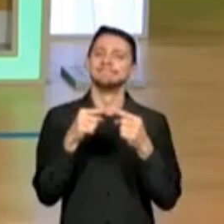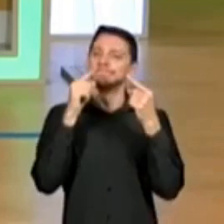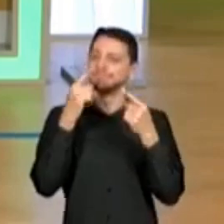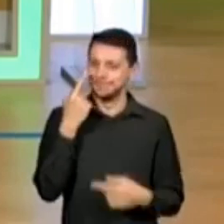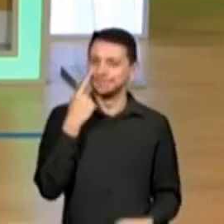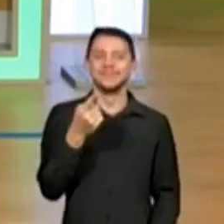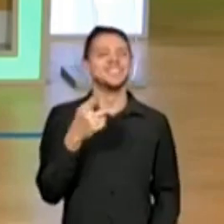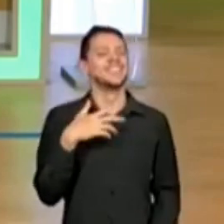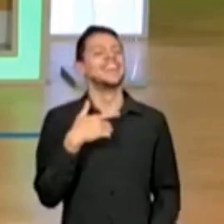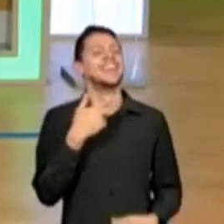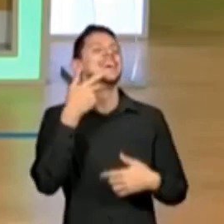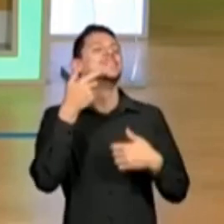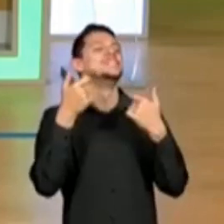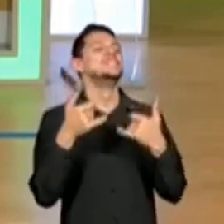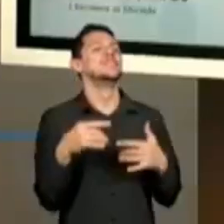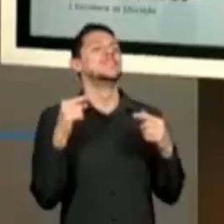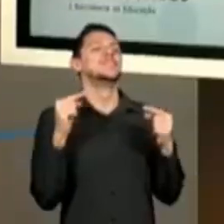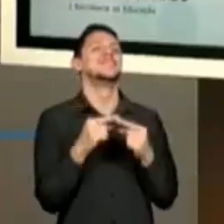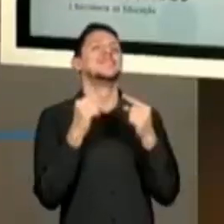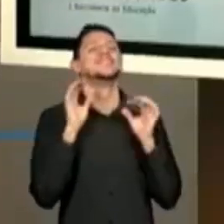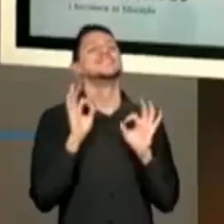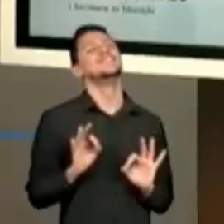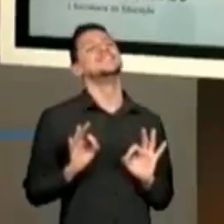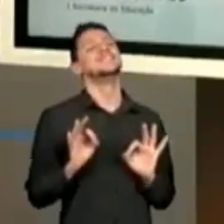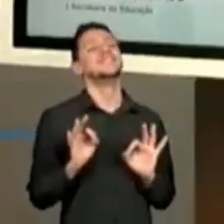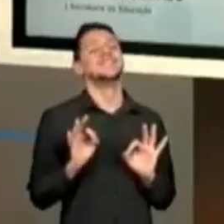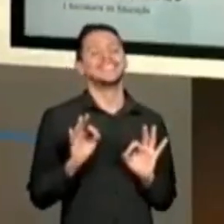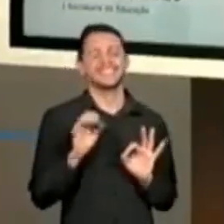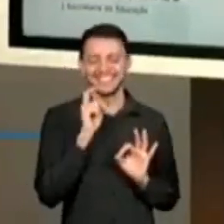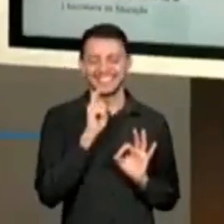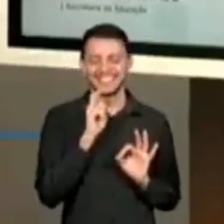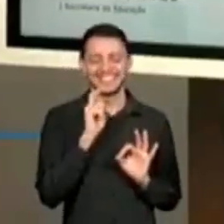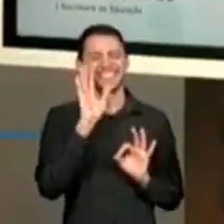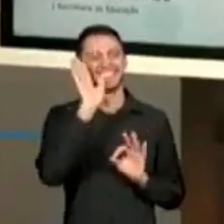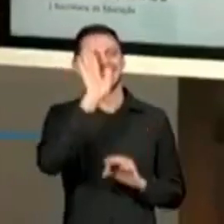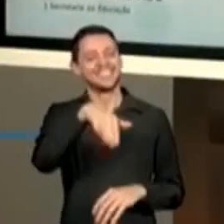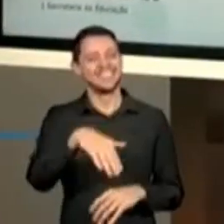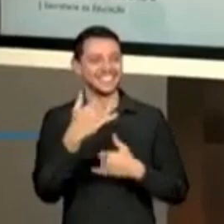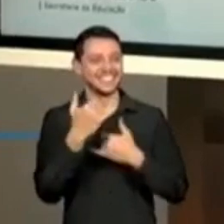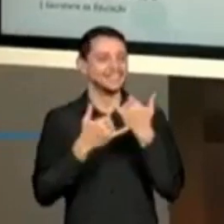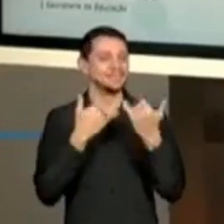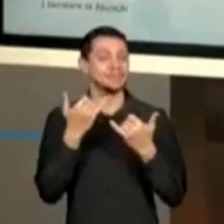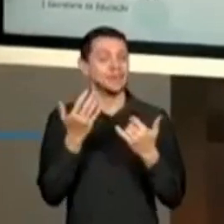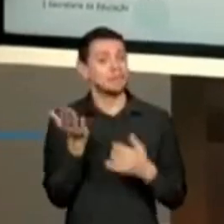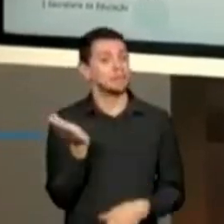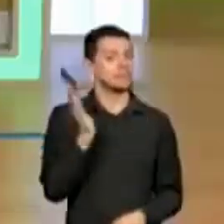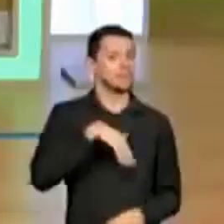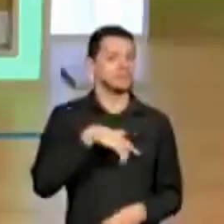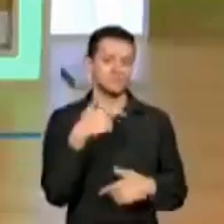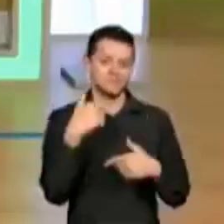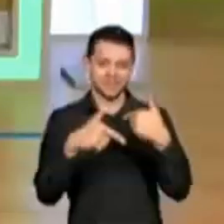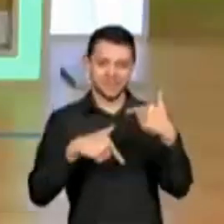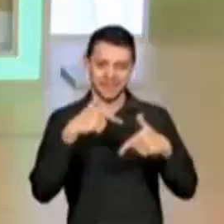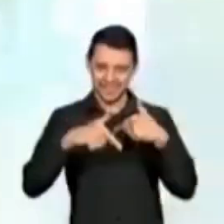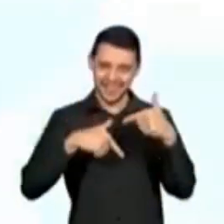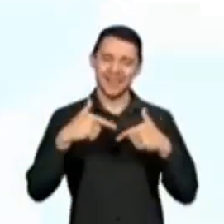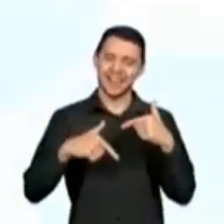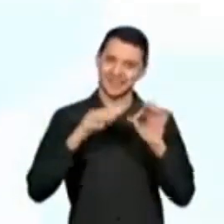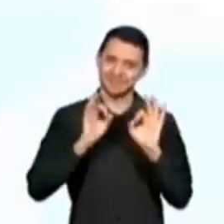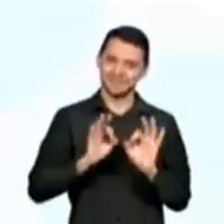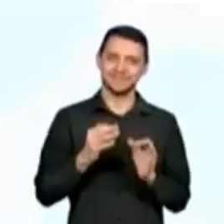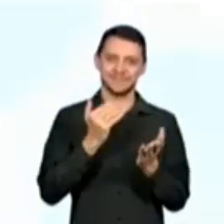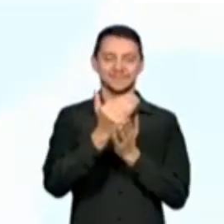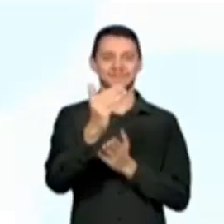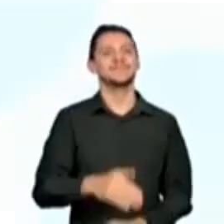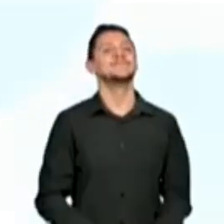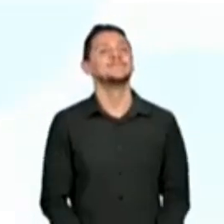Tudo que eu falo faz sentido? Mentira. Não, esquece. Bora trabalhar. Vamos começar. E